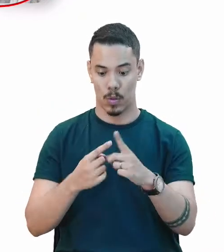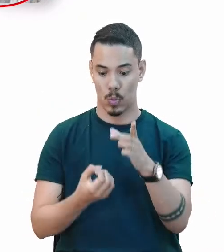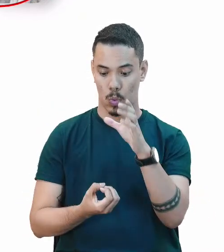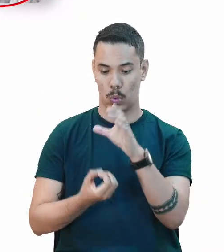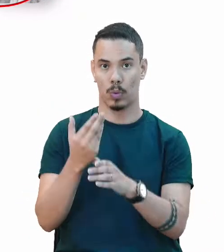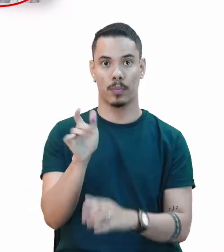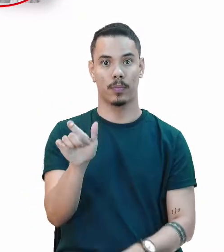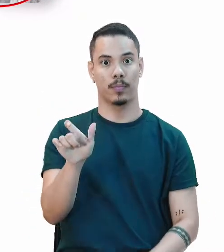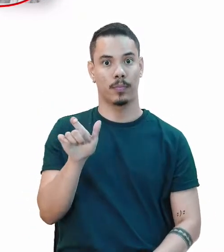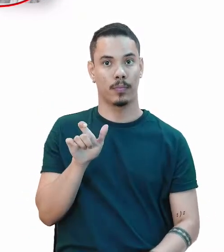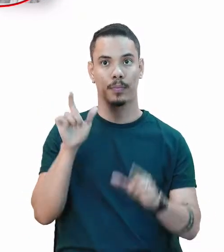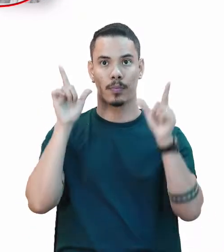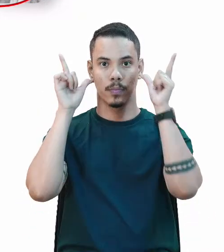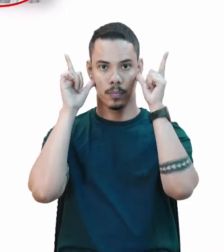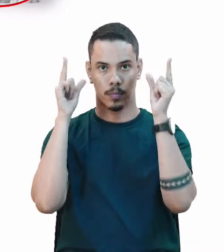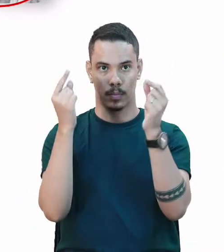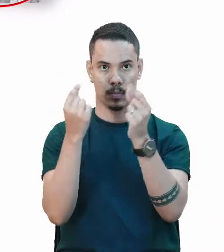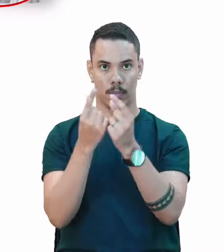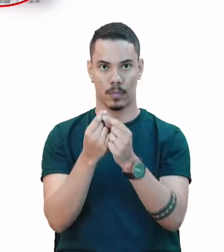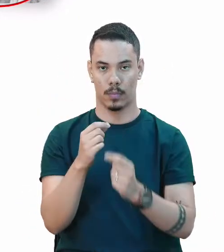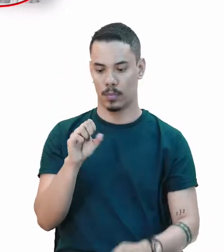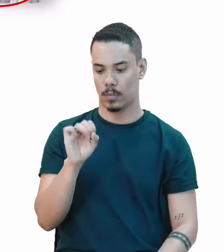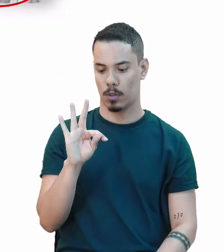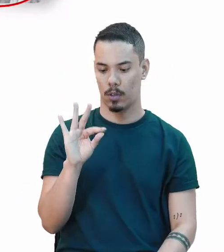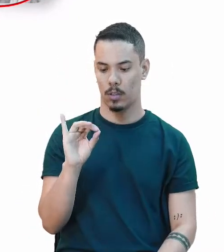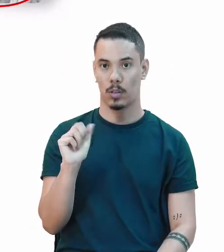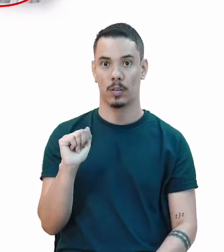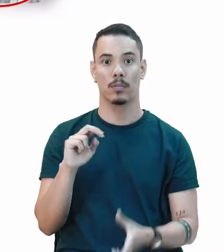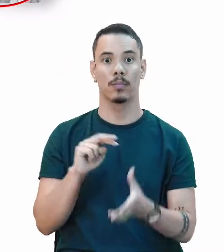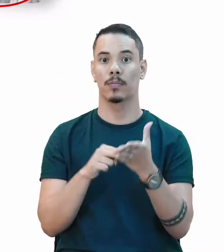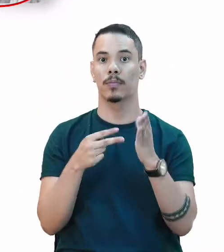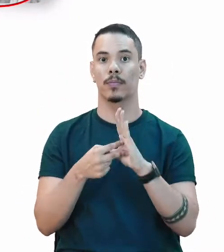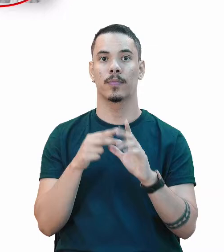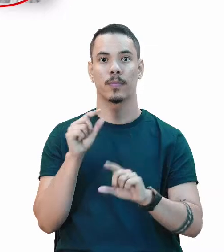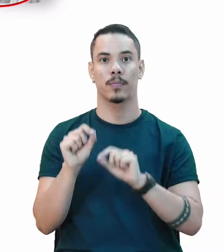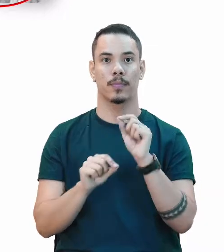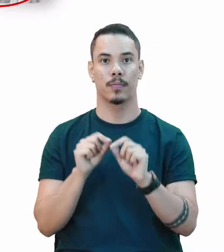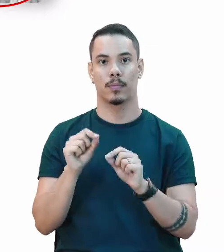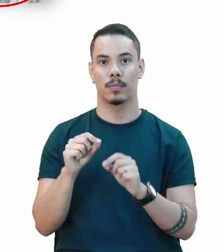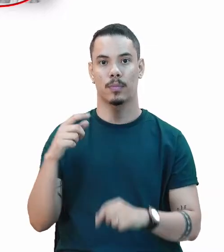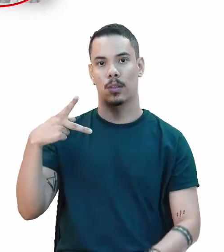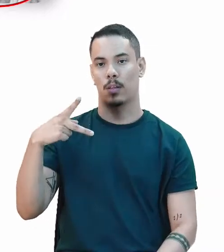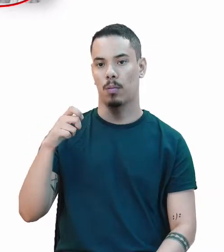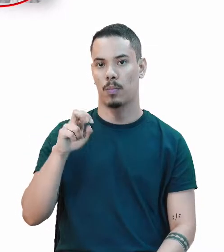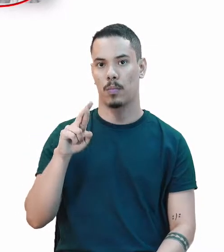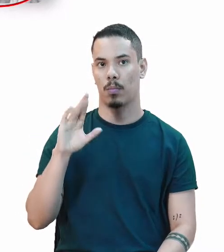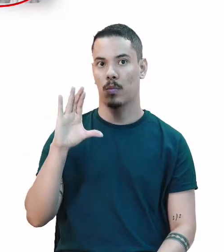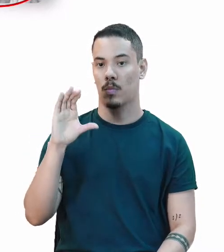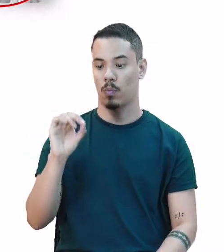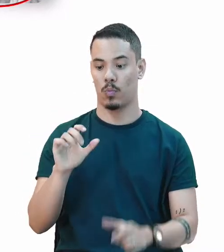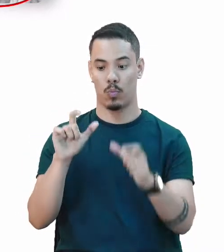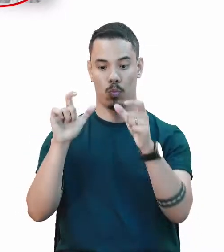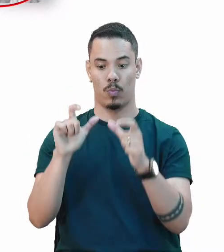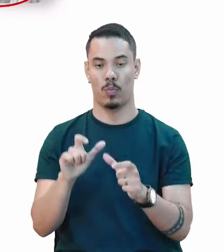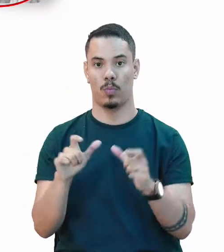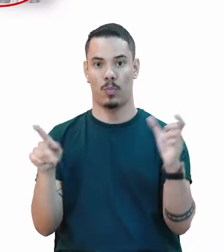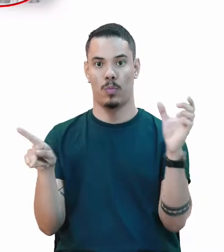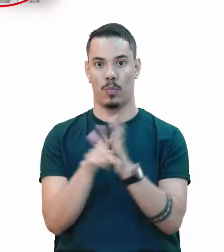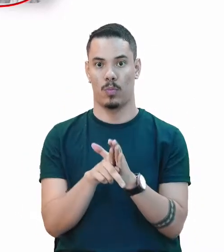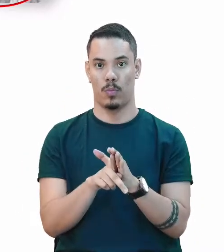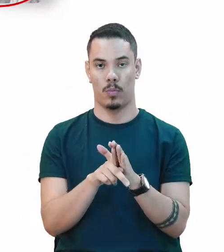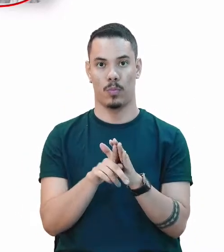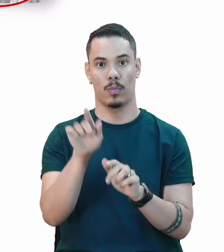palavra grega stoa, que significa pórtico, local onde os membros